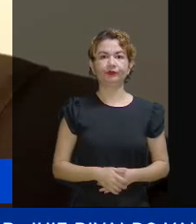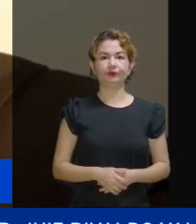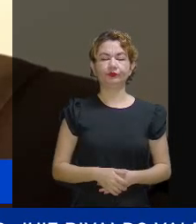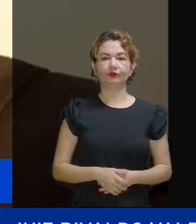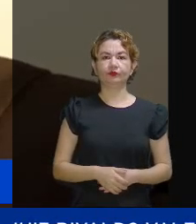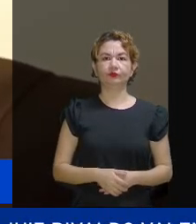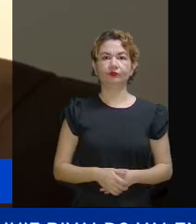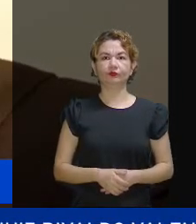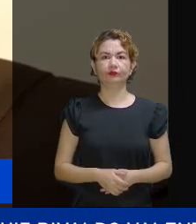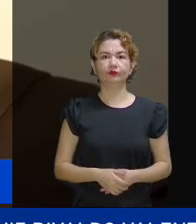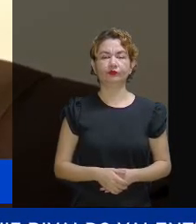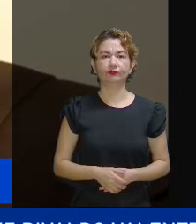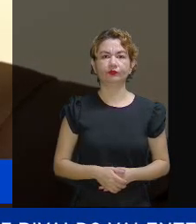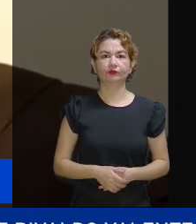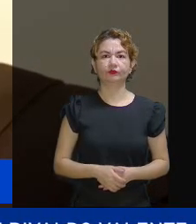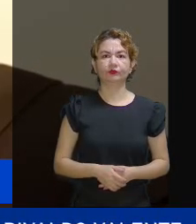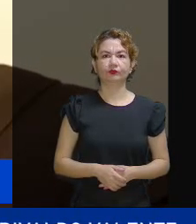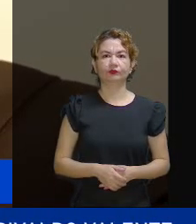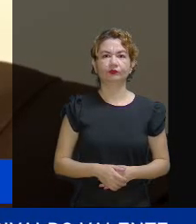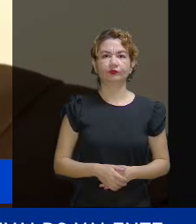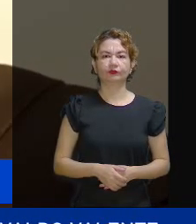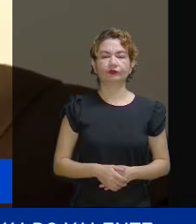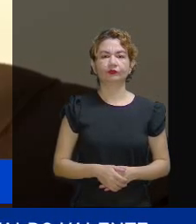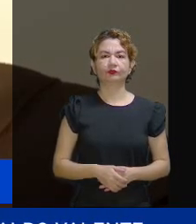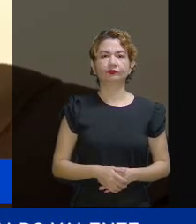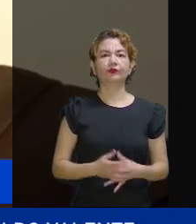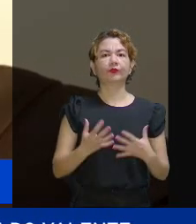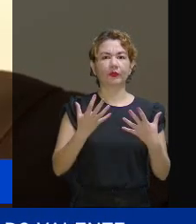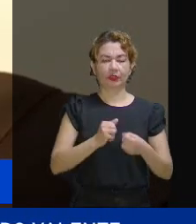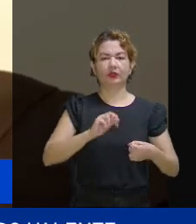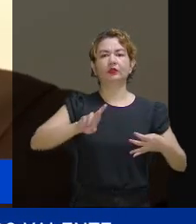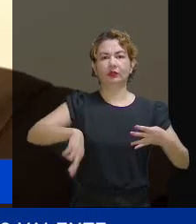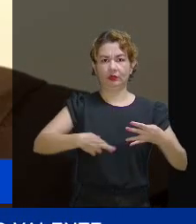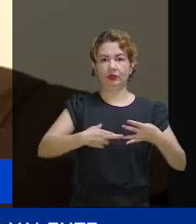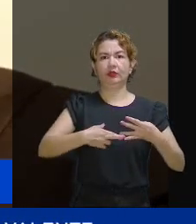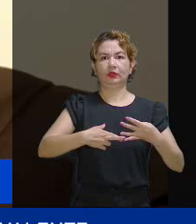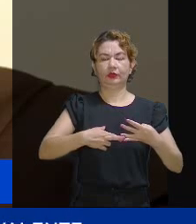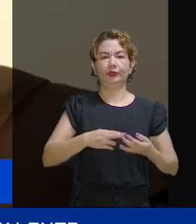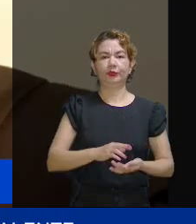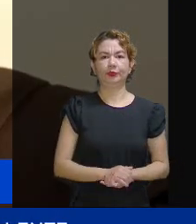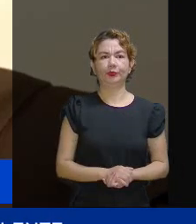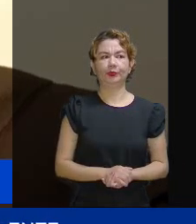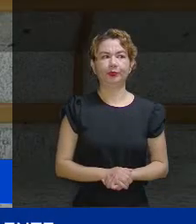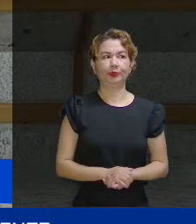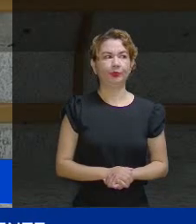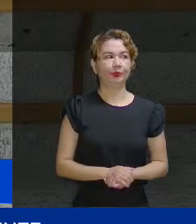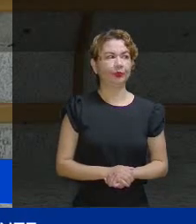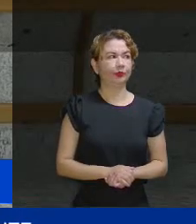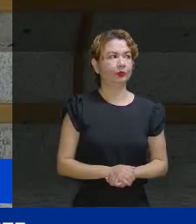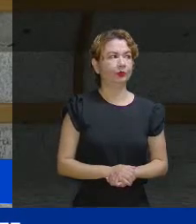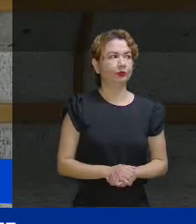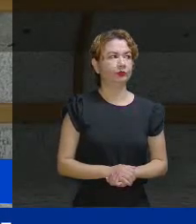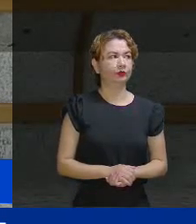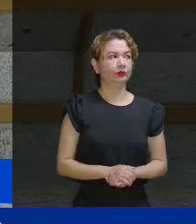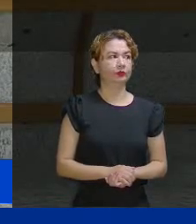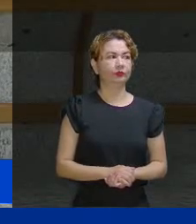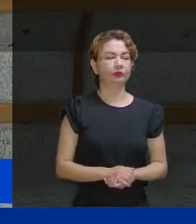23.610/19, razão pela qual pugnamos pelo provimento recursal, excelência, nesses termos. Obrigado.